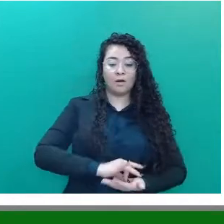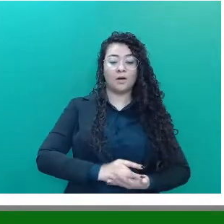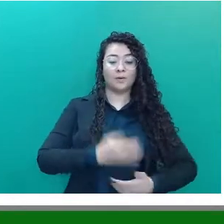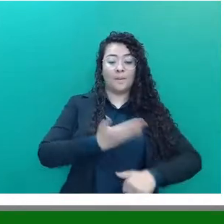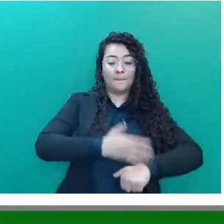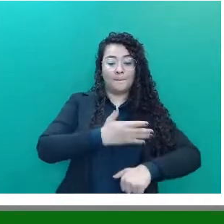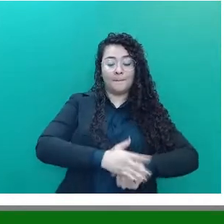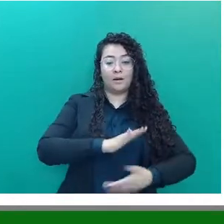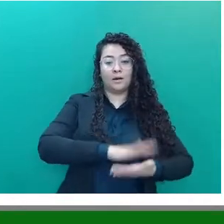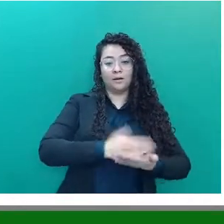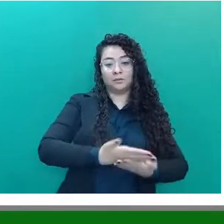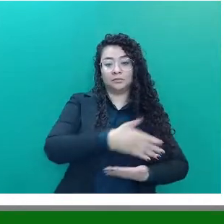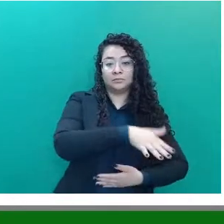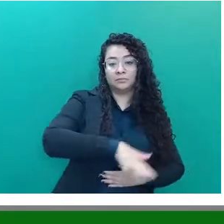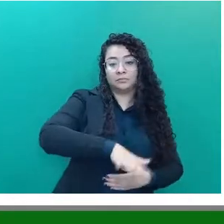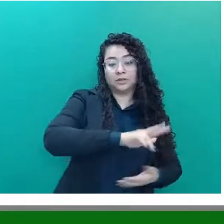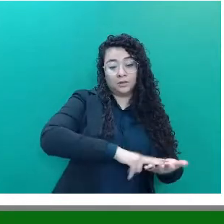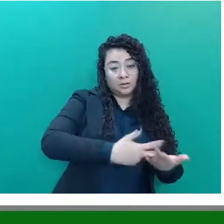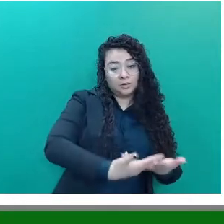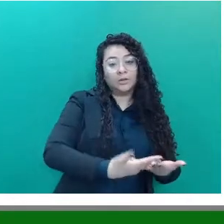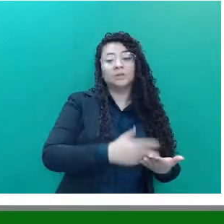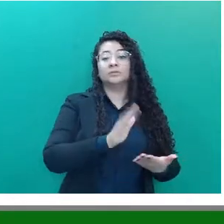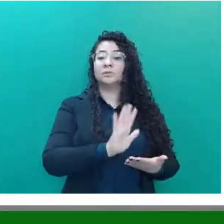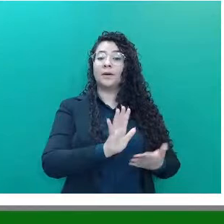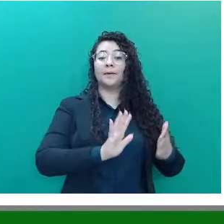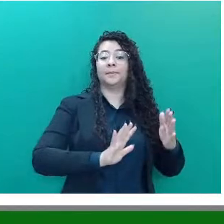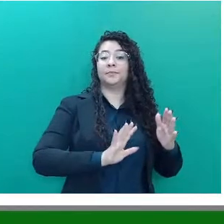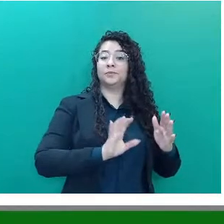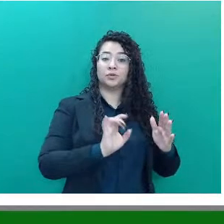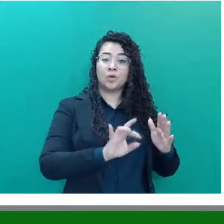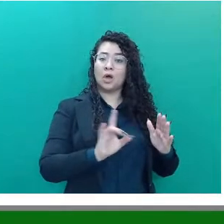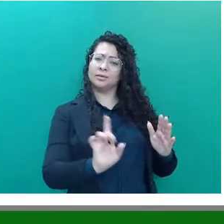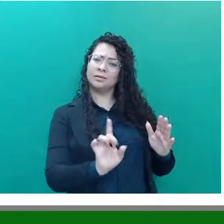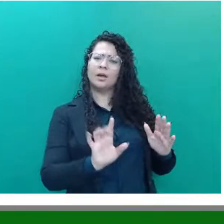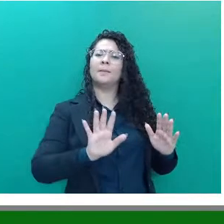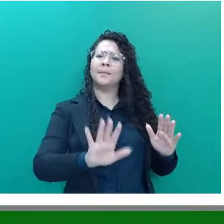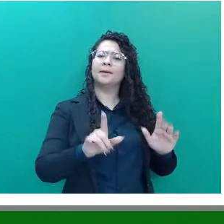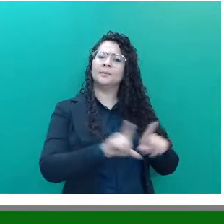conhecimento dos gêneros textuais